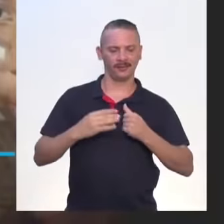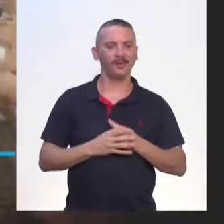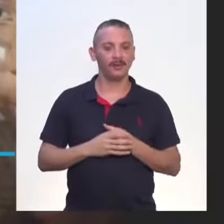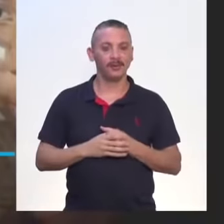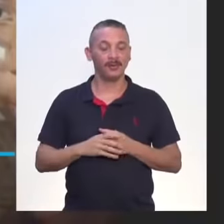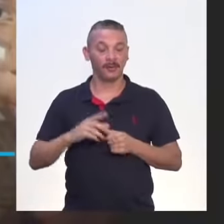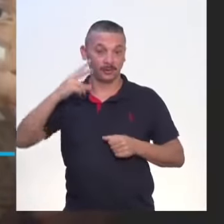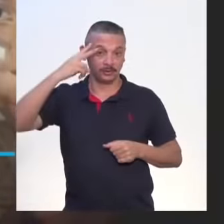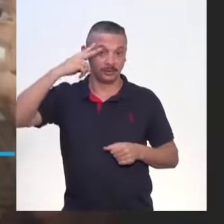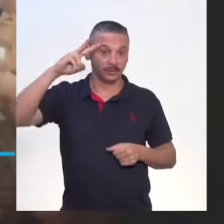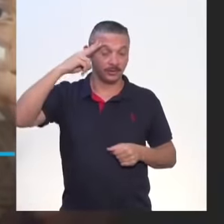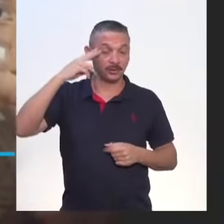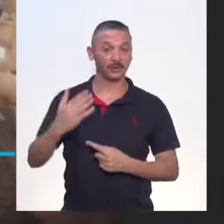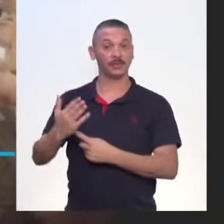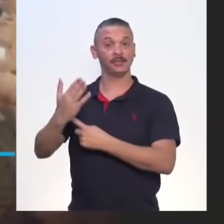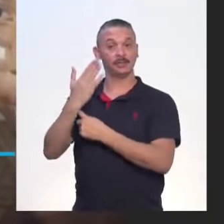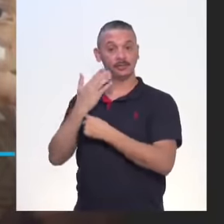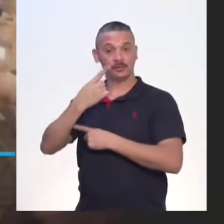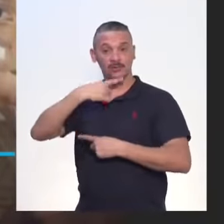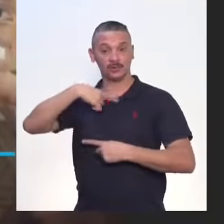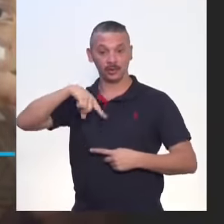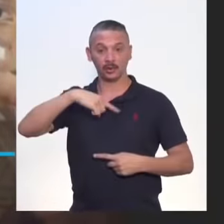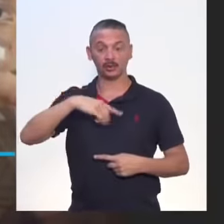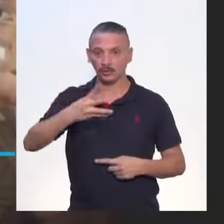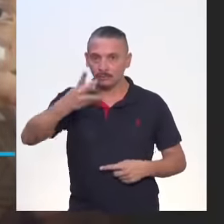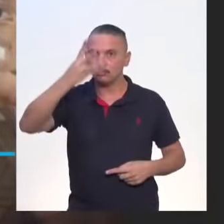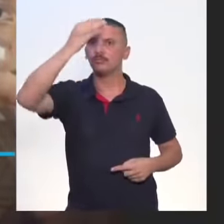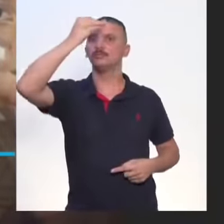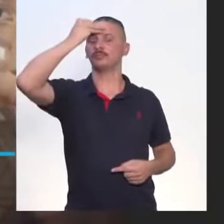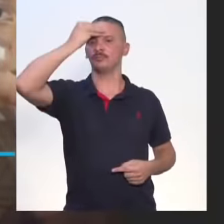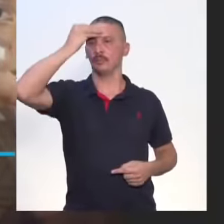As histórias servem para não nos deixar esquecer